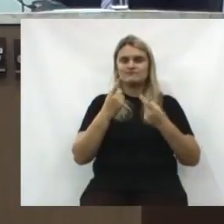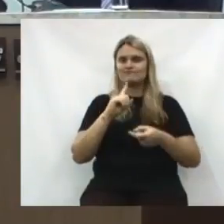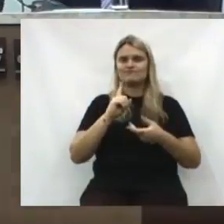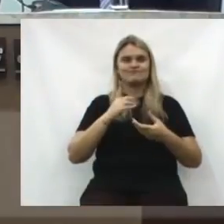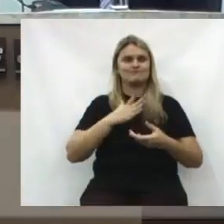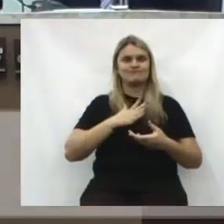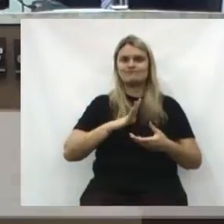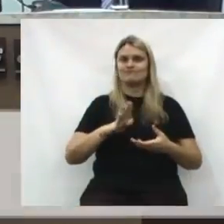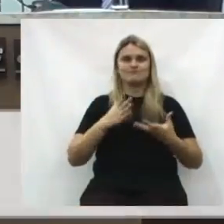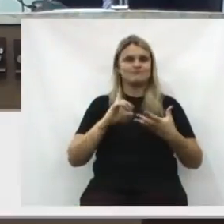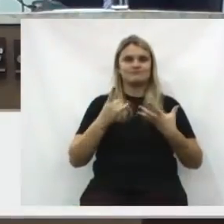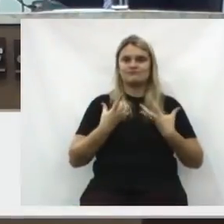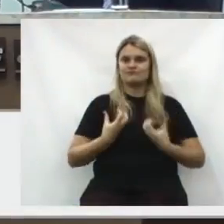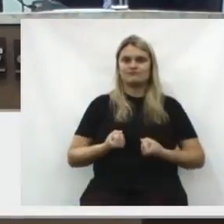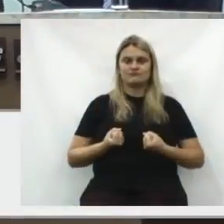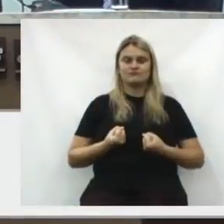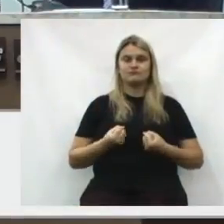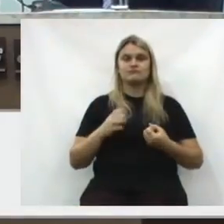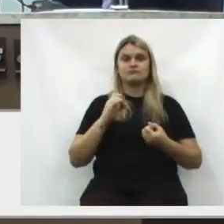de Vereadores,